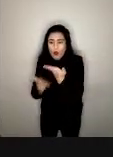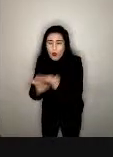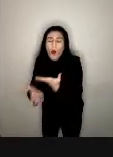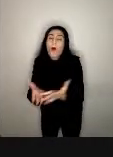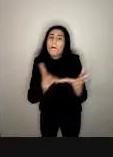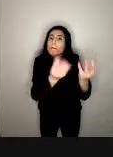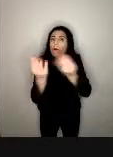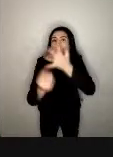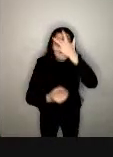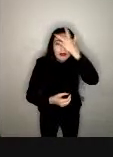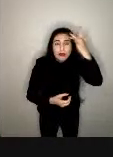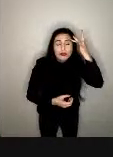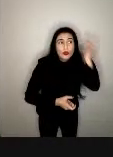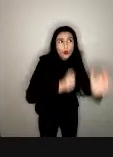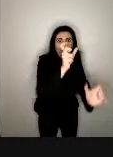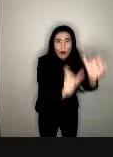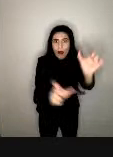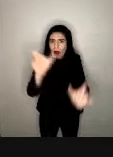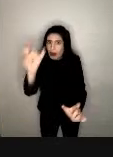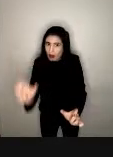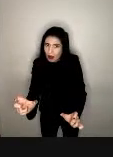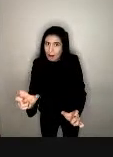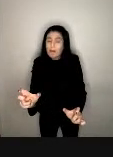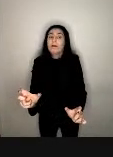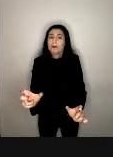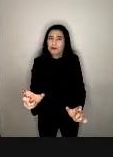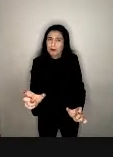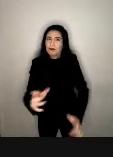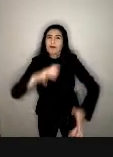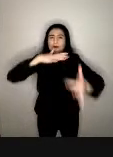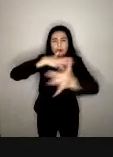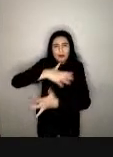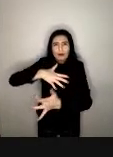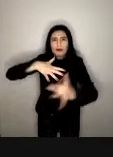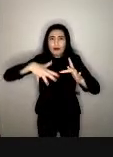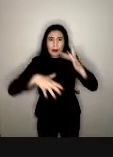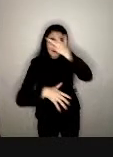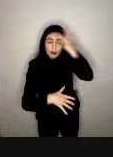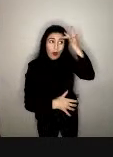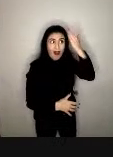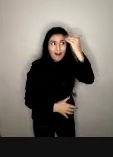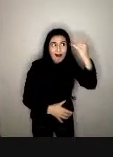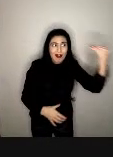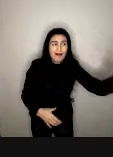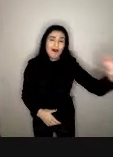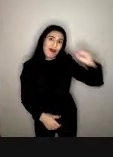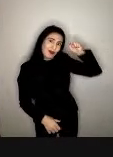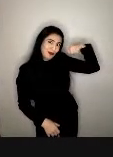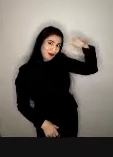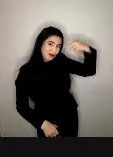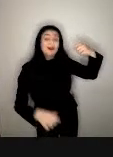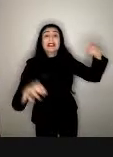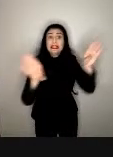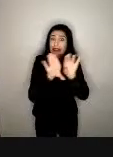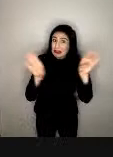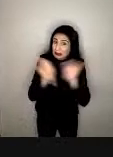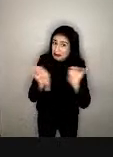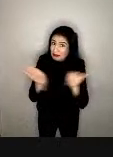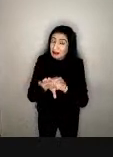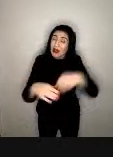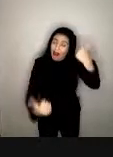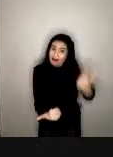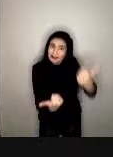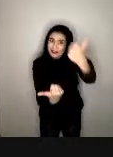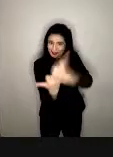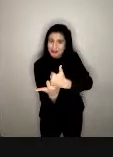mesmo, muita cobertura de mídia, muitas atrizes que deram apoio. E a